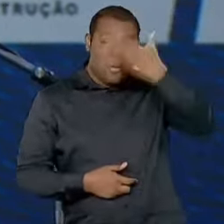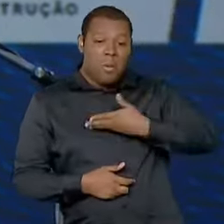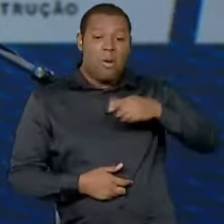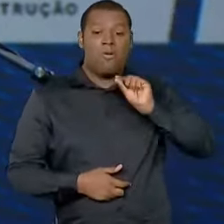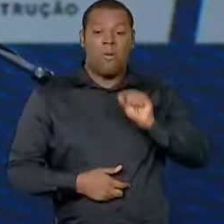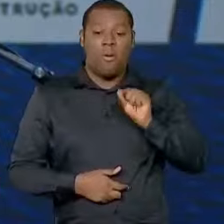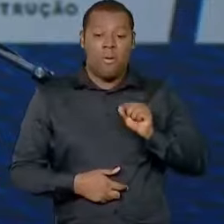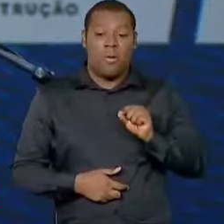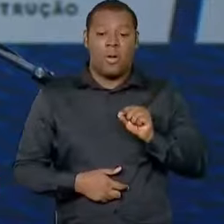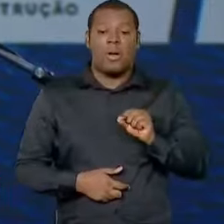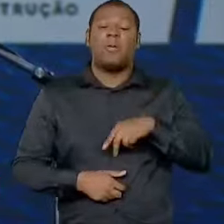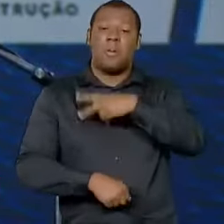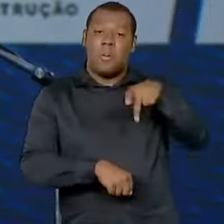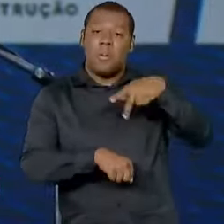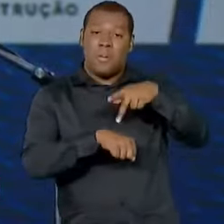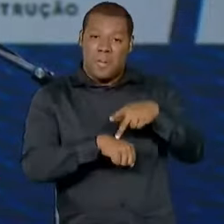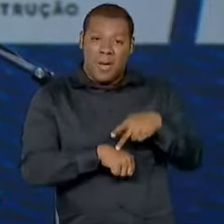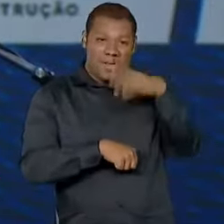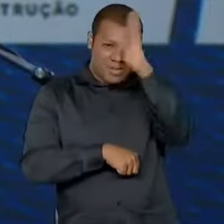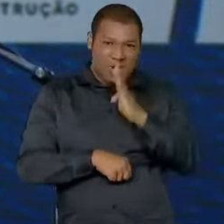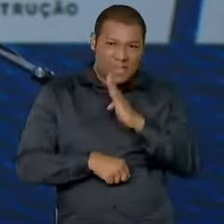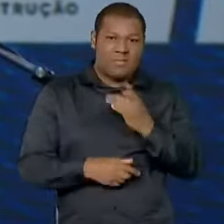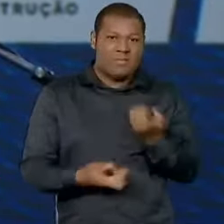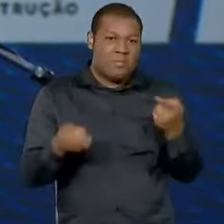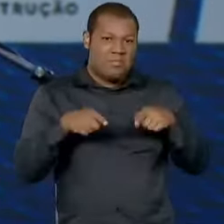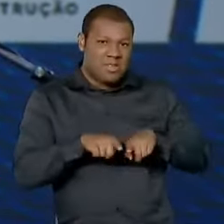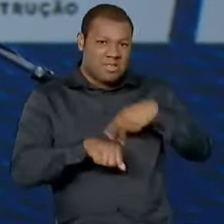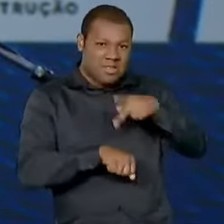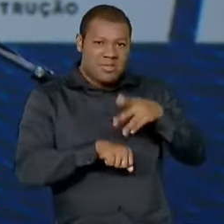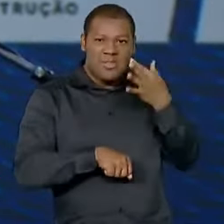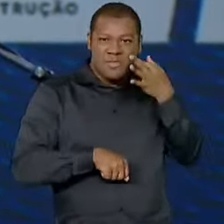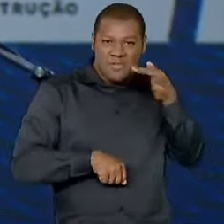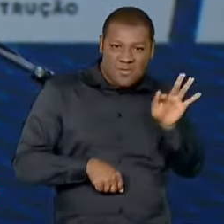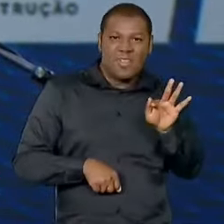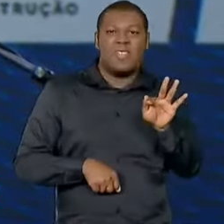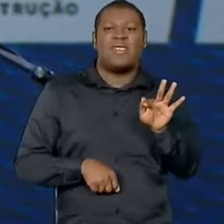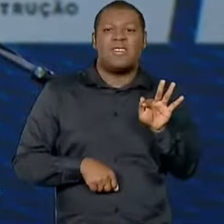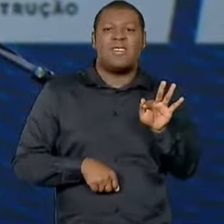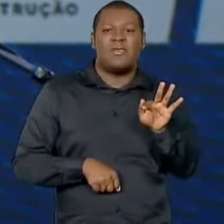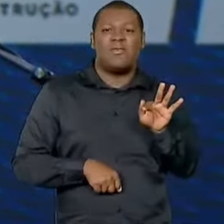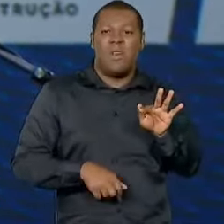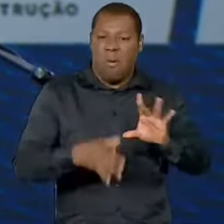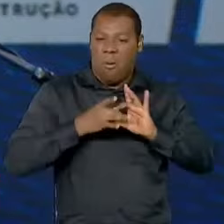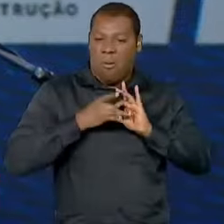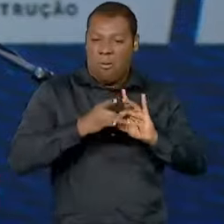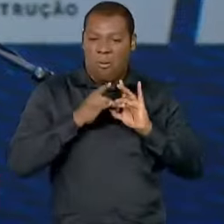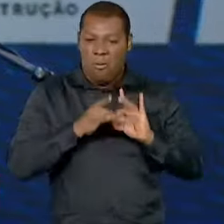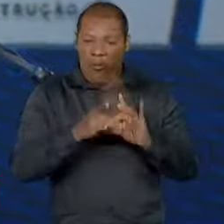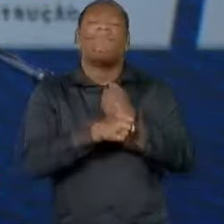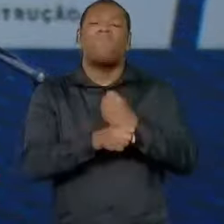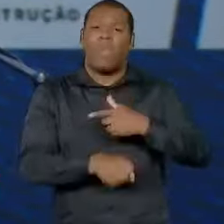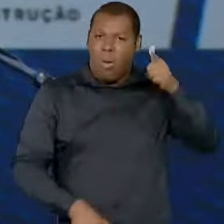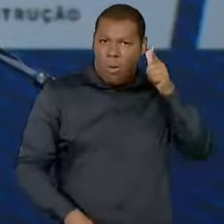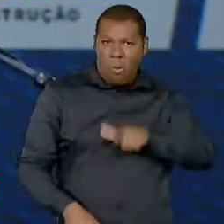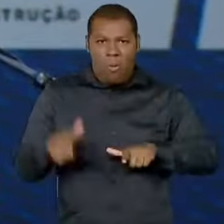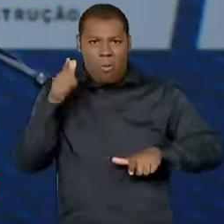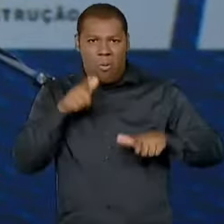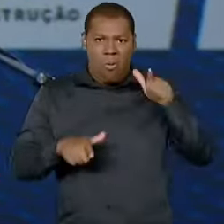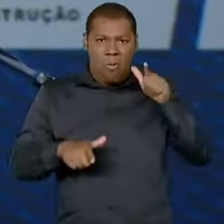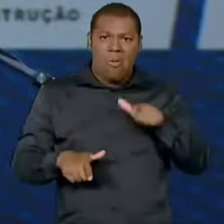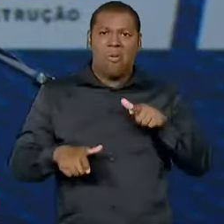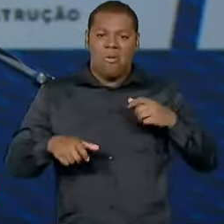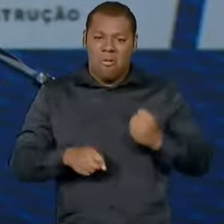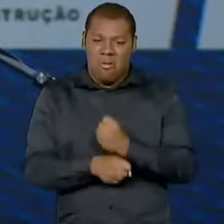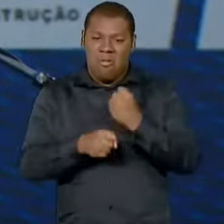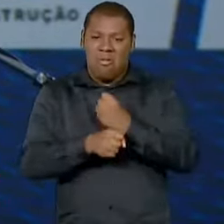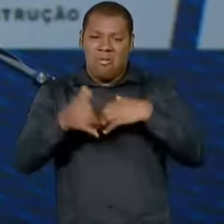que os nossos dois países são capazes de realizar juntos numa verdadeira parceria estratégica. E essa parceria